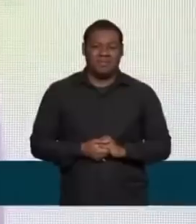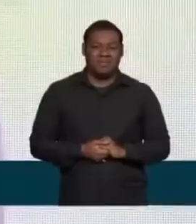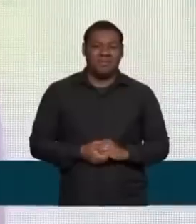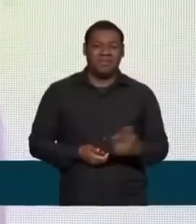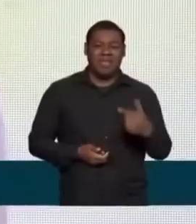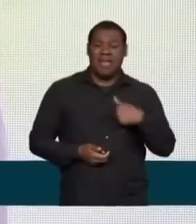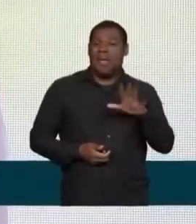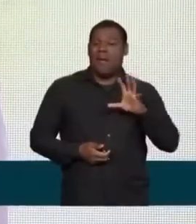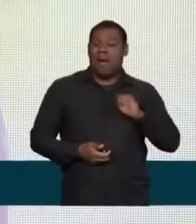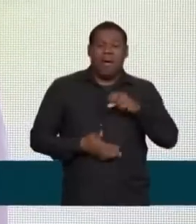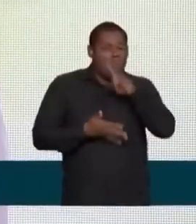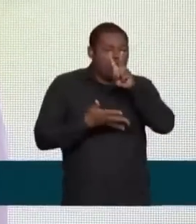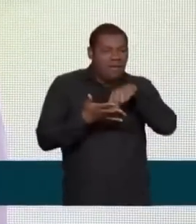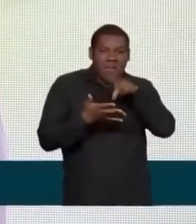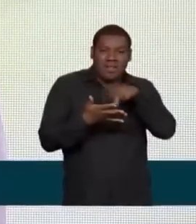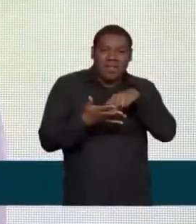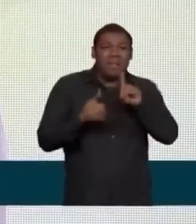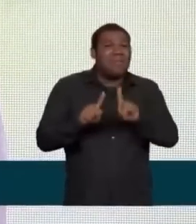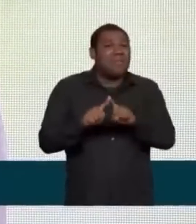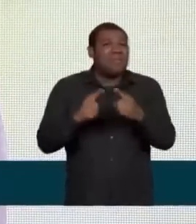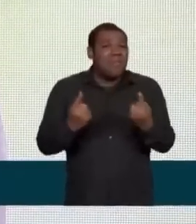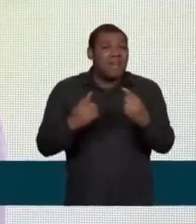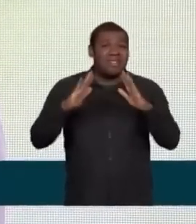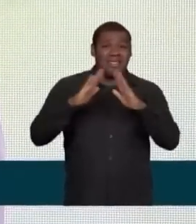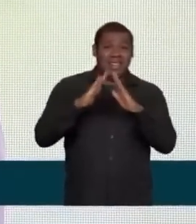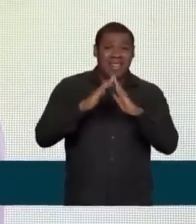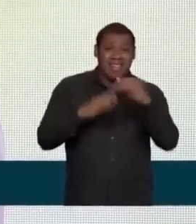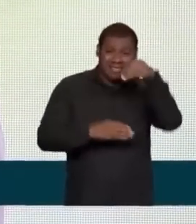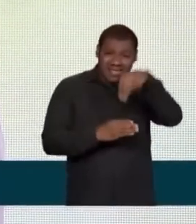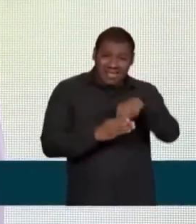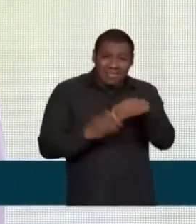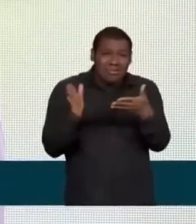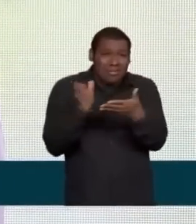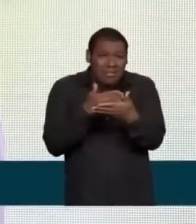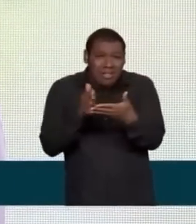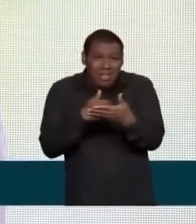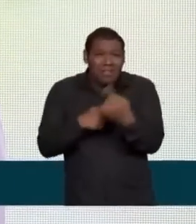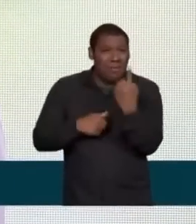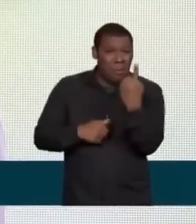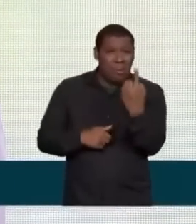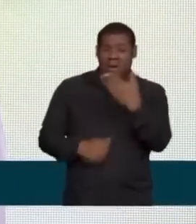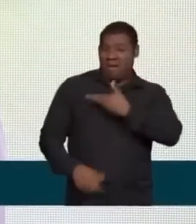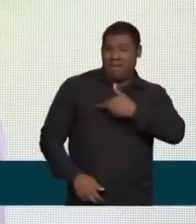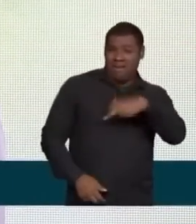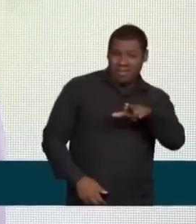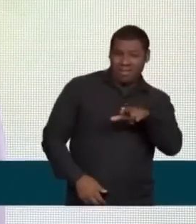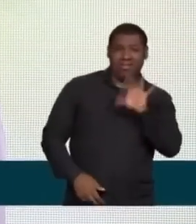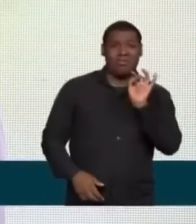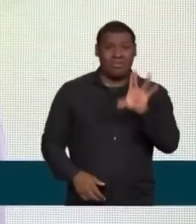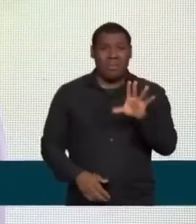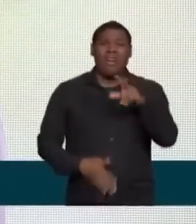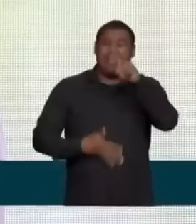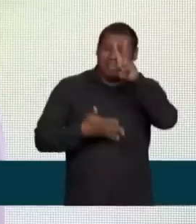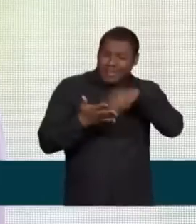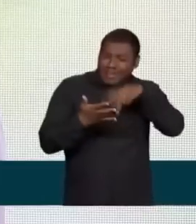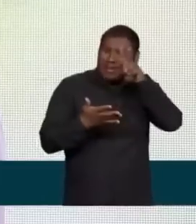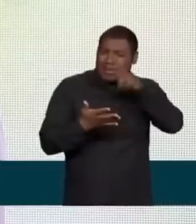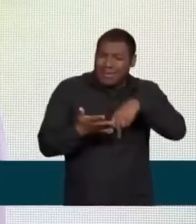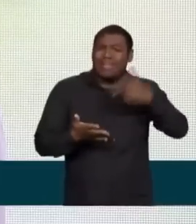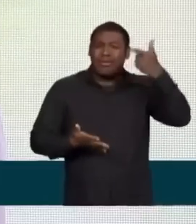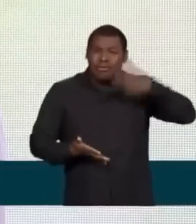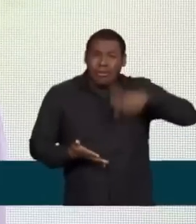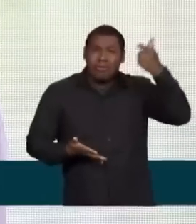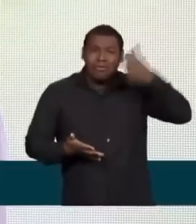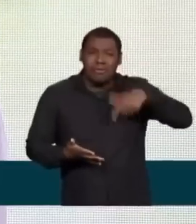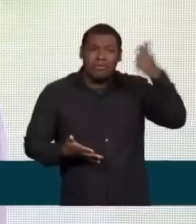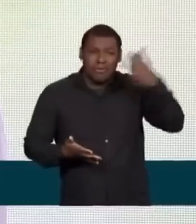Eu adorava ler, mas em casa só havia um livro de cunho religioso. Li tantas vezes que era capaz